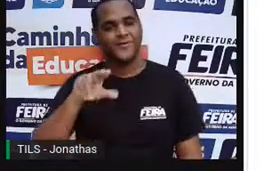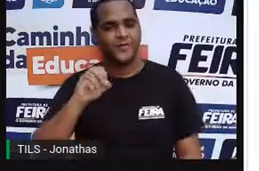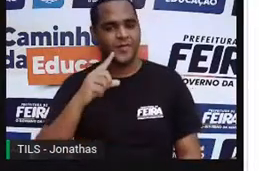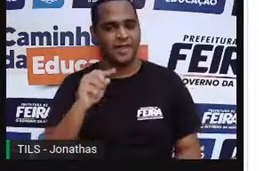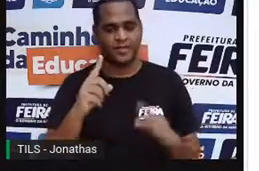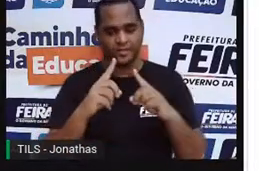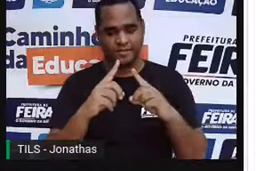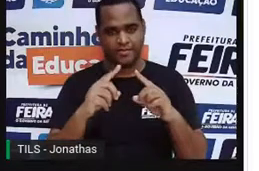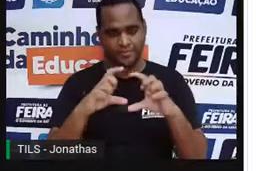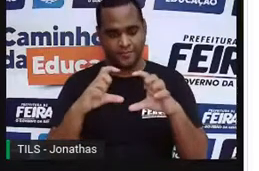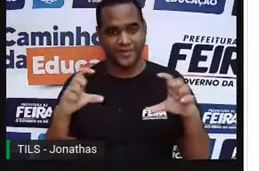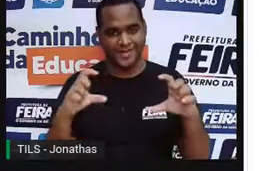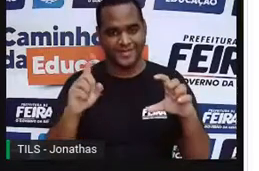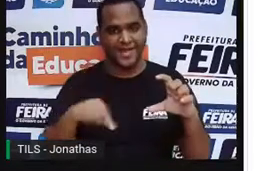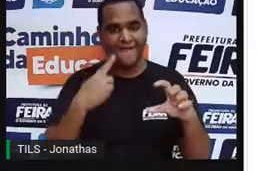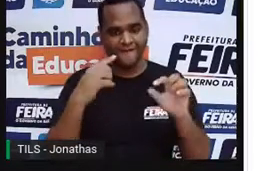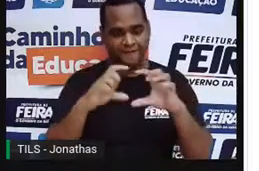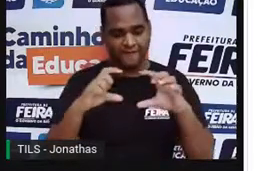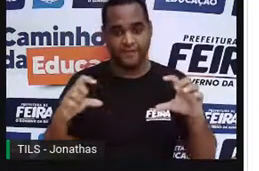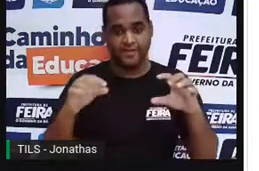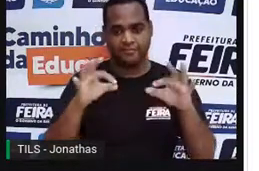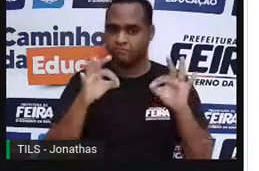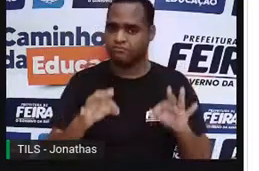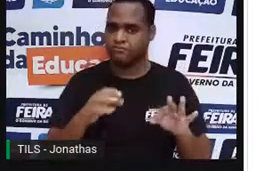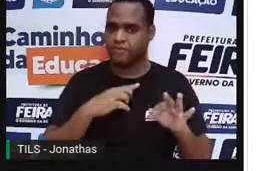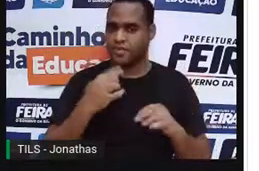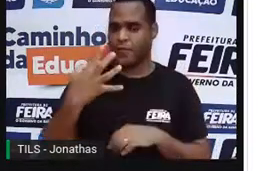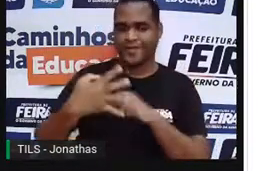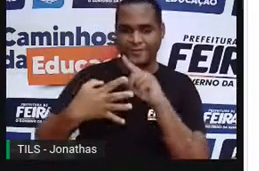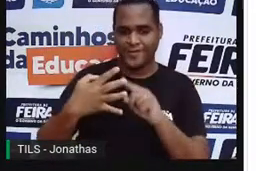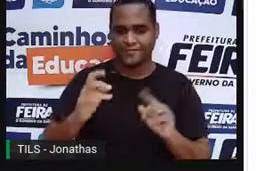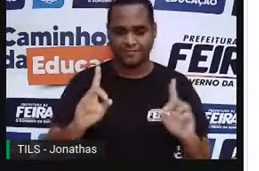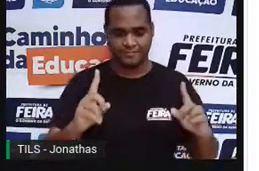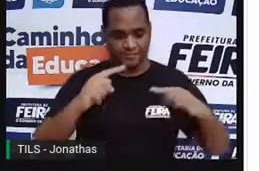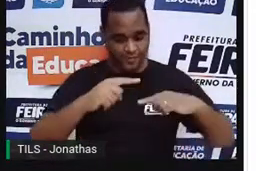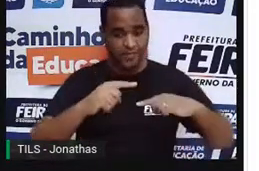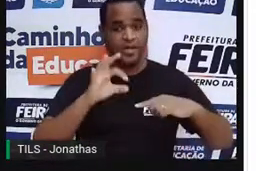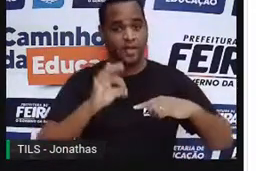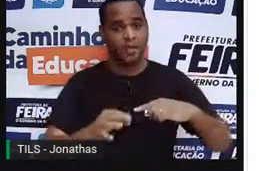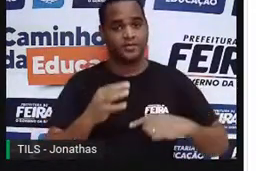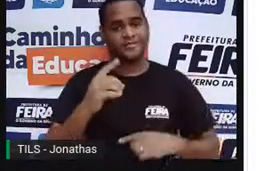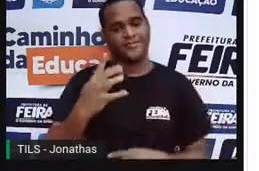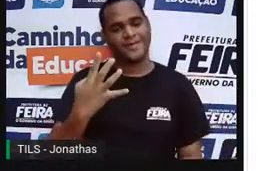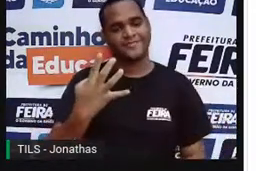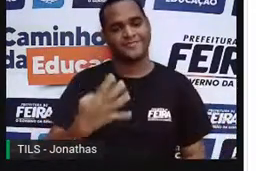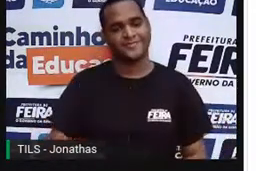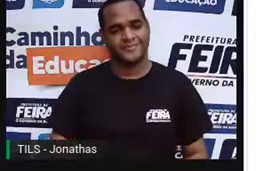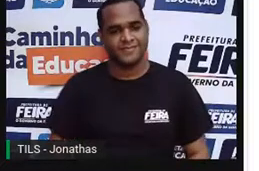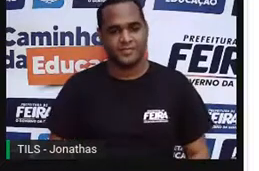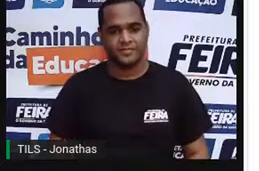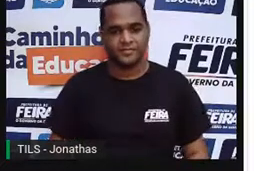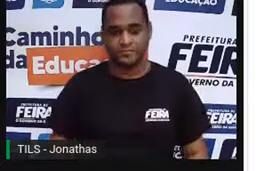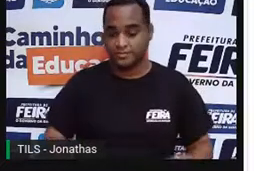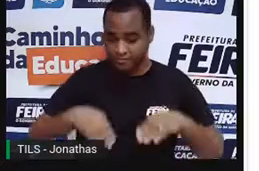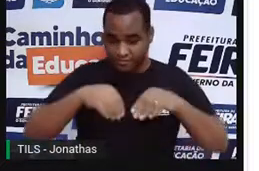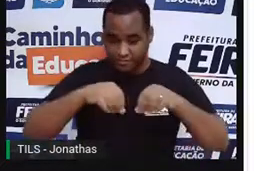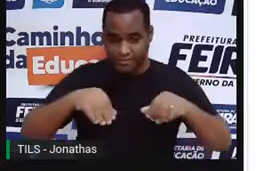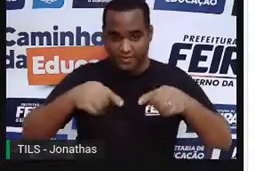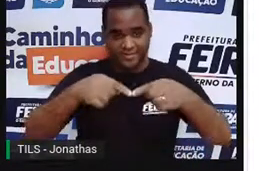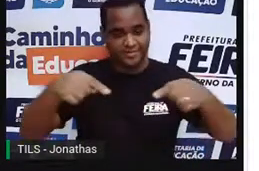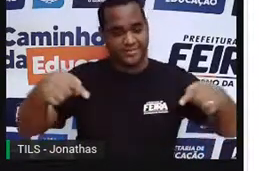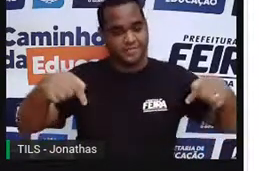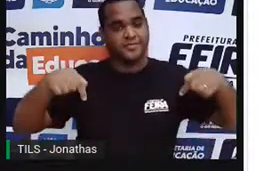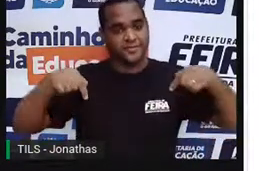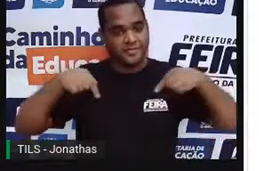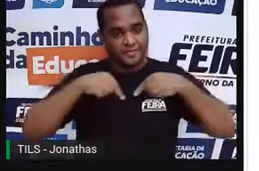plana com quatro lados é um quadrilátero certo Oi e esse terreno que tem um formato de um retângulo